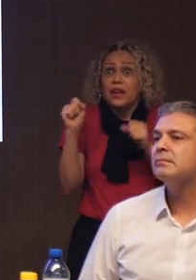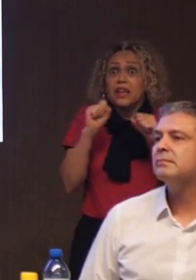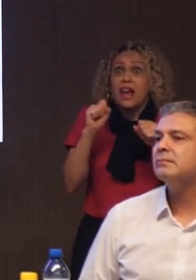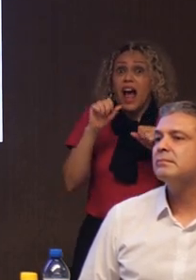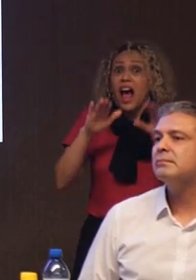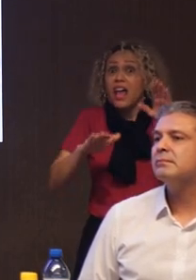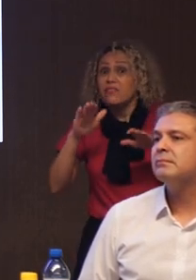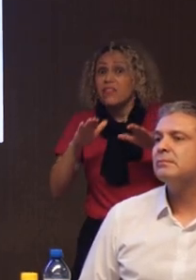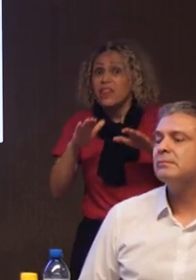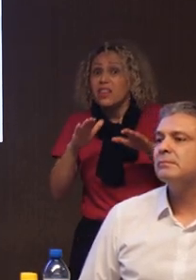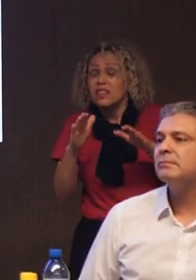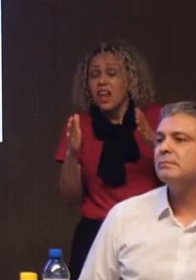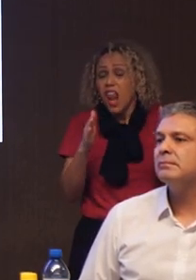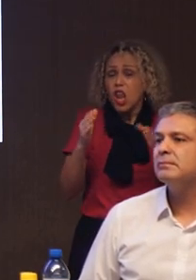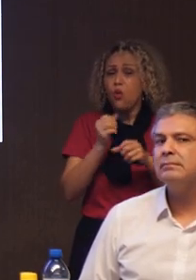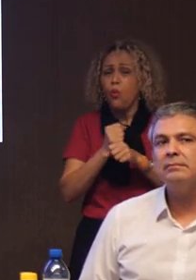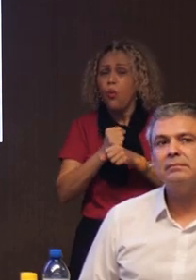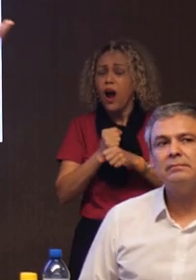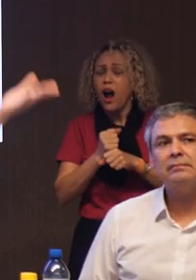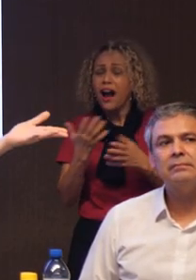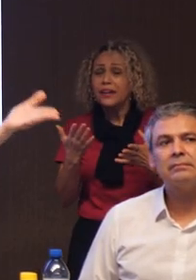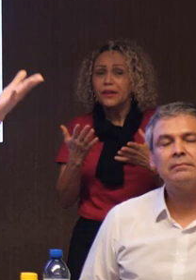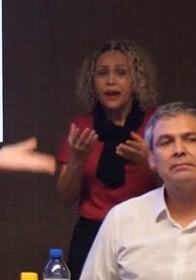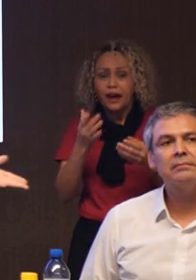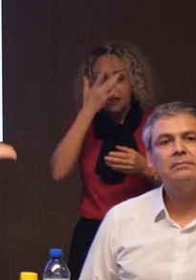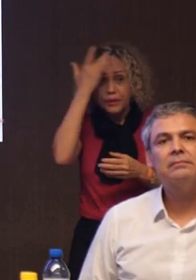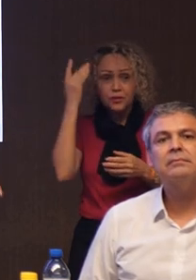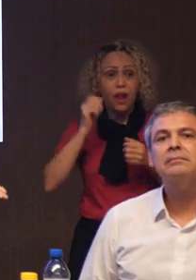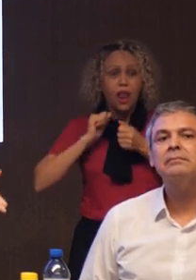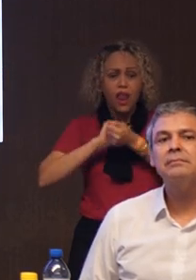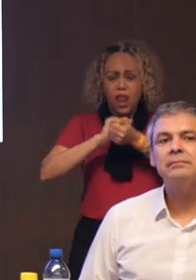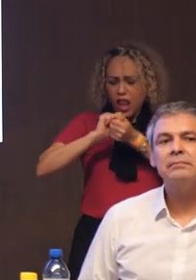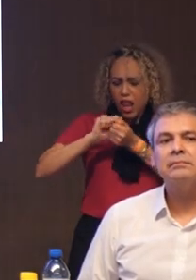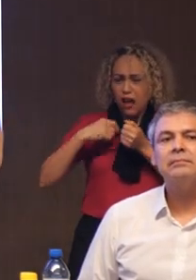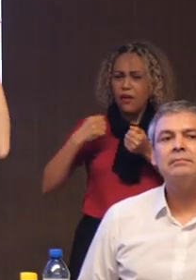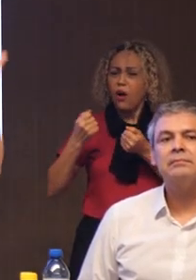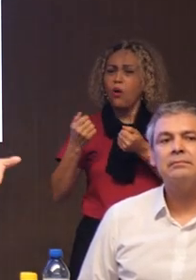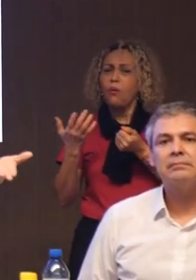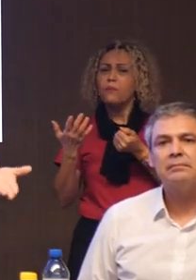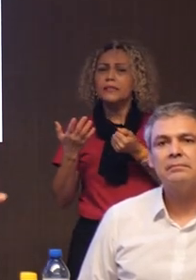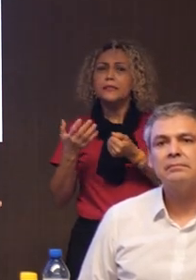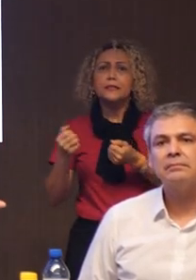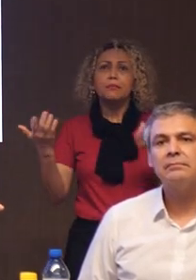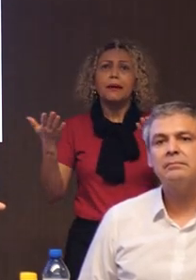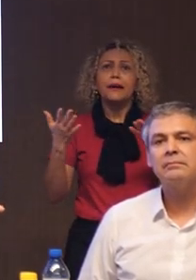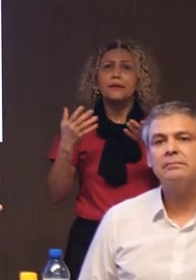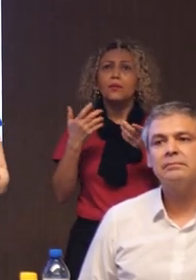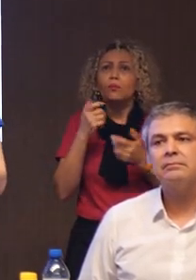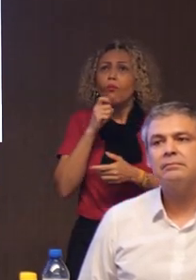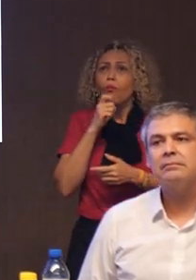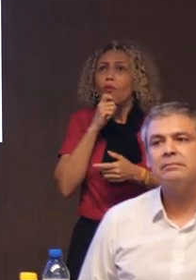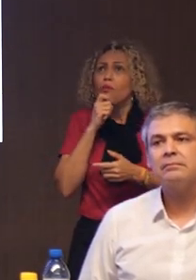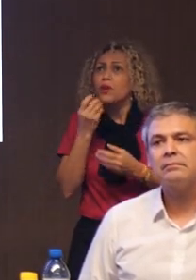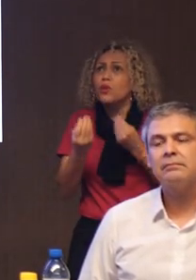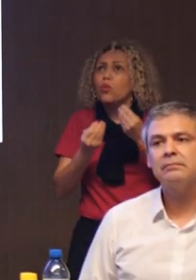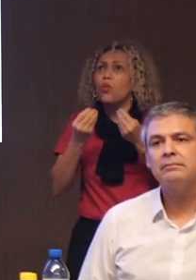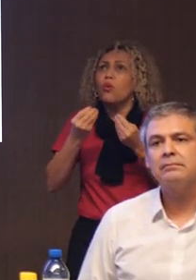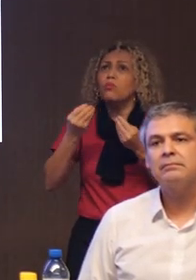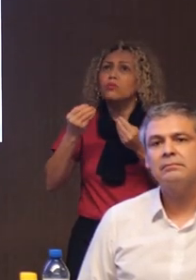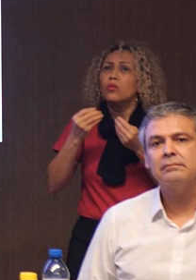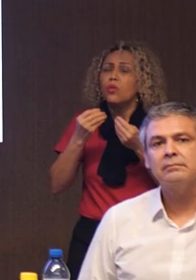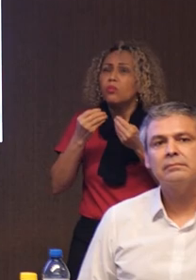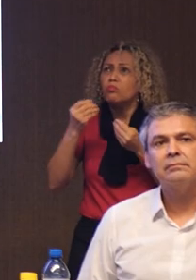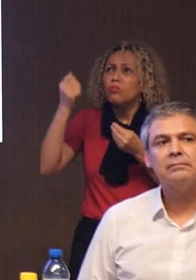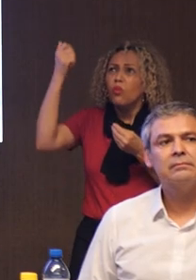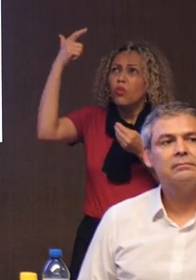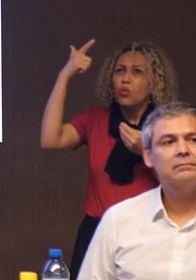para secar a sua roupa. Então, por que não é possível criarmos também propostas inovadoras? Esses dias uma pessoa falou comigo,